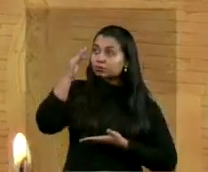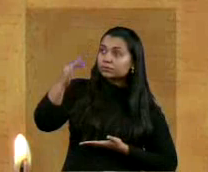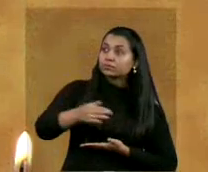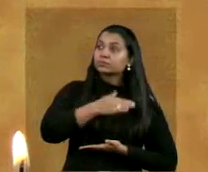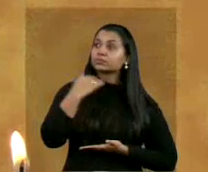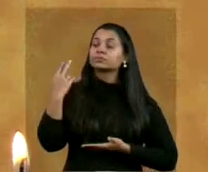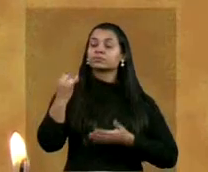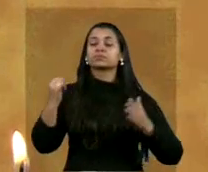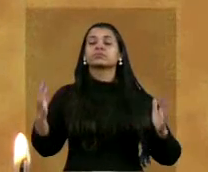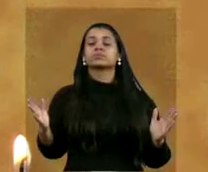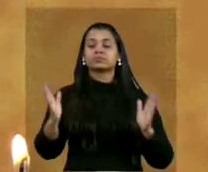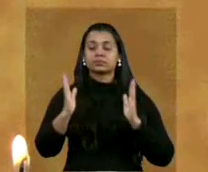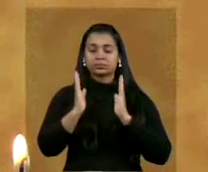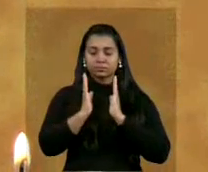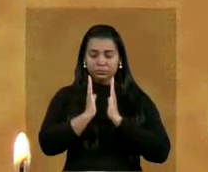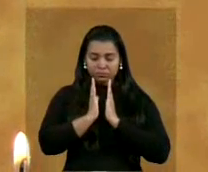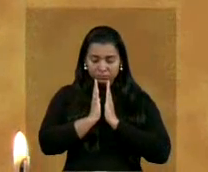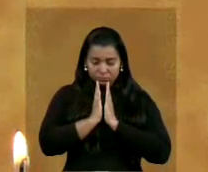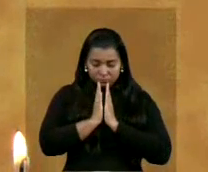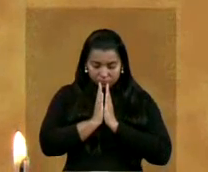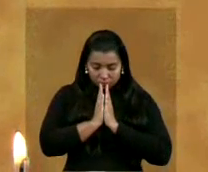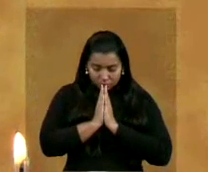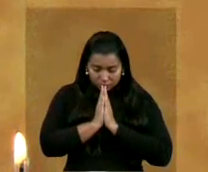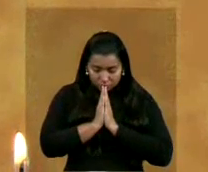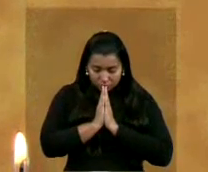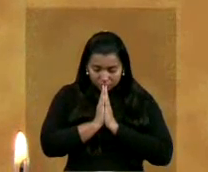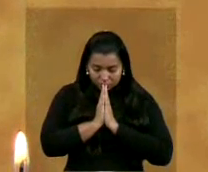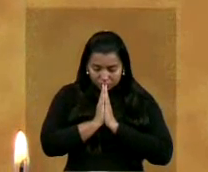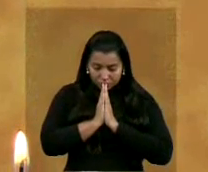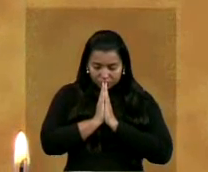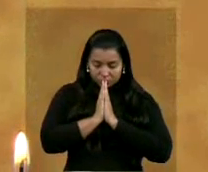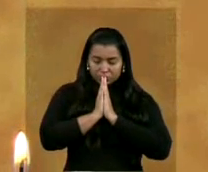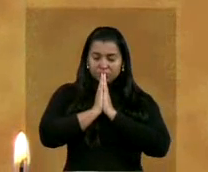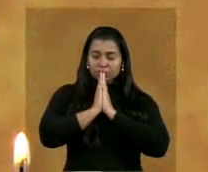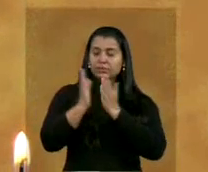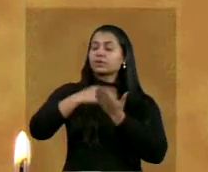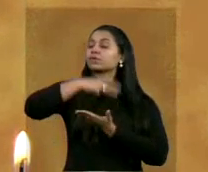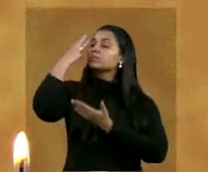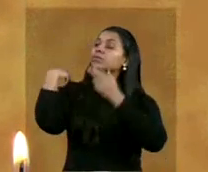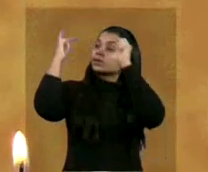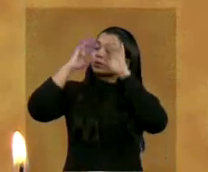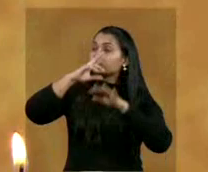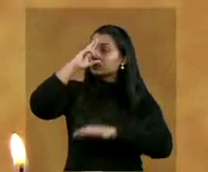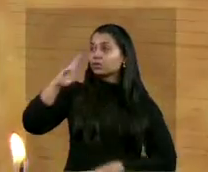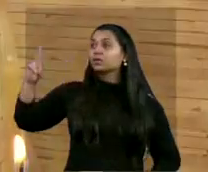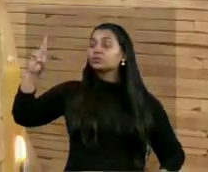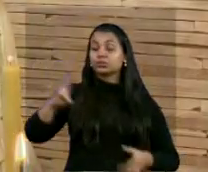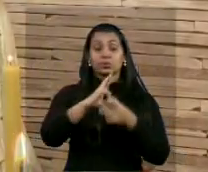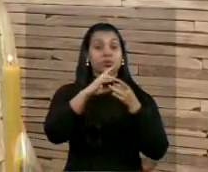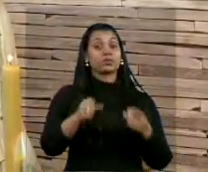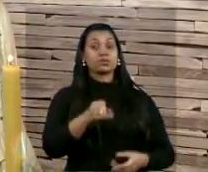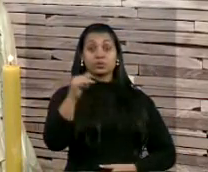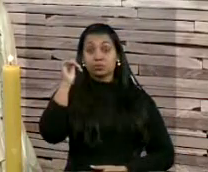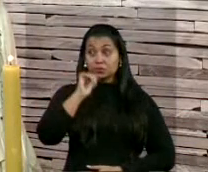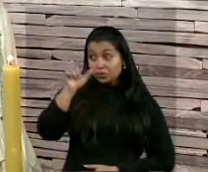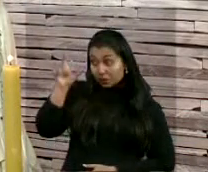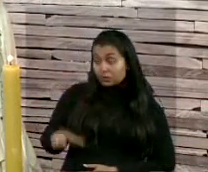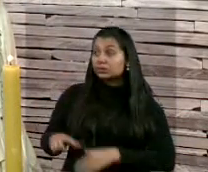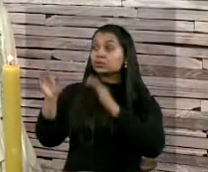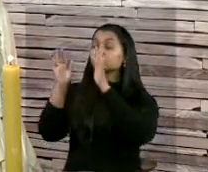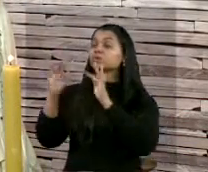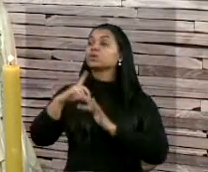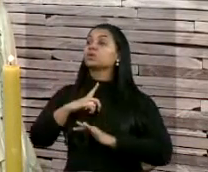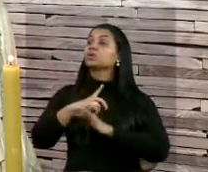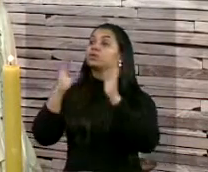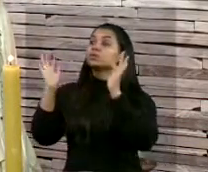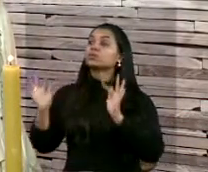nós, pecadores, agora e na hora de nossa morte. Amém. Ave Maria, cheia de graça, o Senhor é convosco.